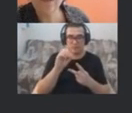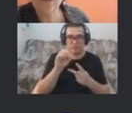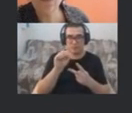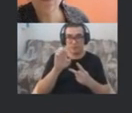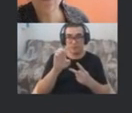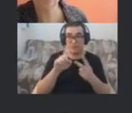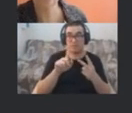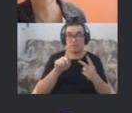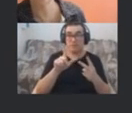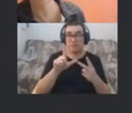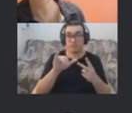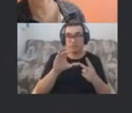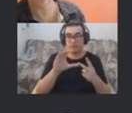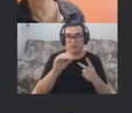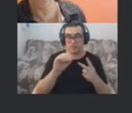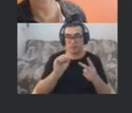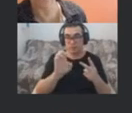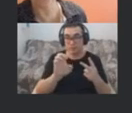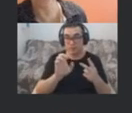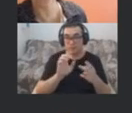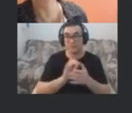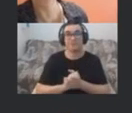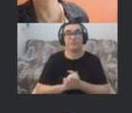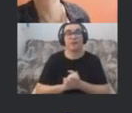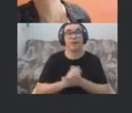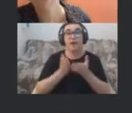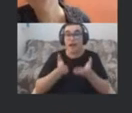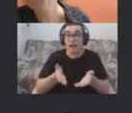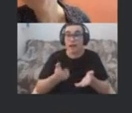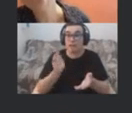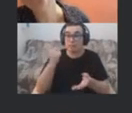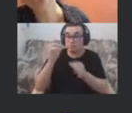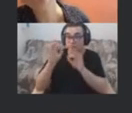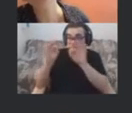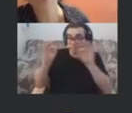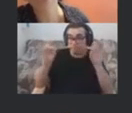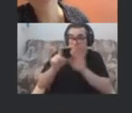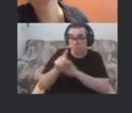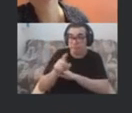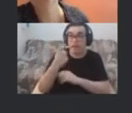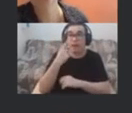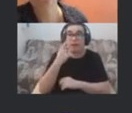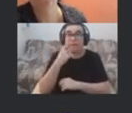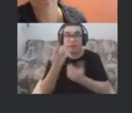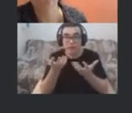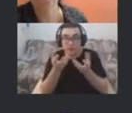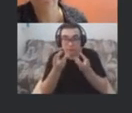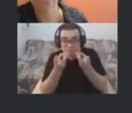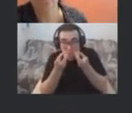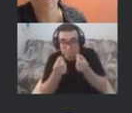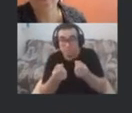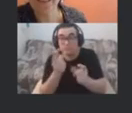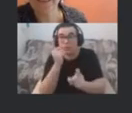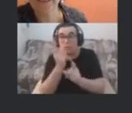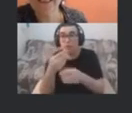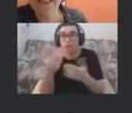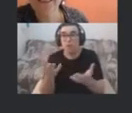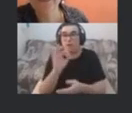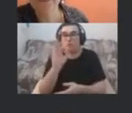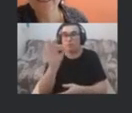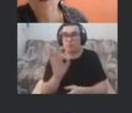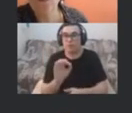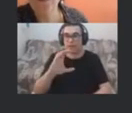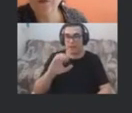O nosso analito, ou seja, o que nós queremos quantificar é a cafeína. No entanto, nós temos também no chocolate a